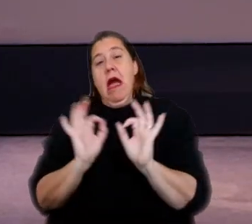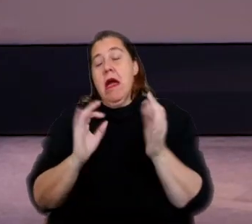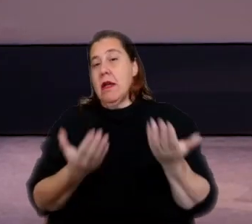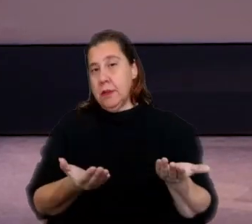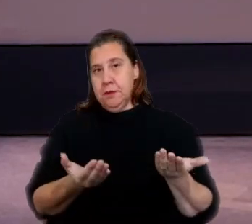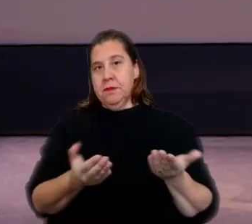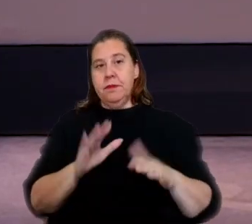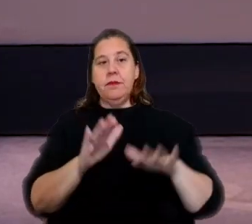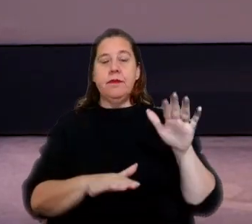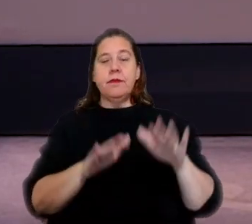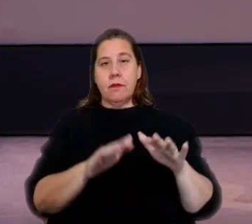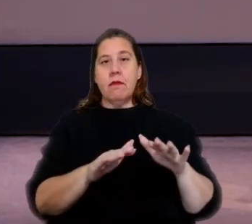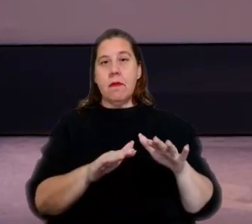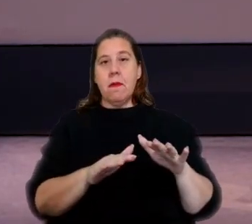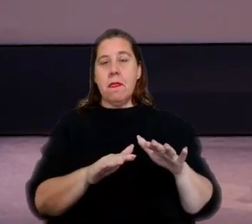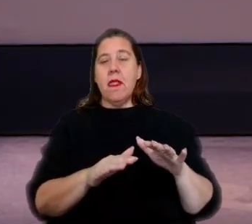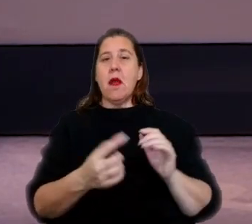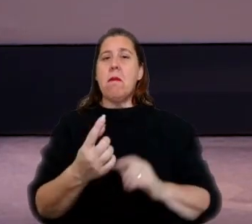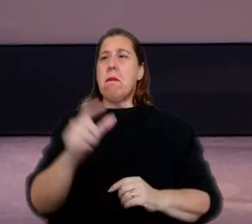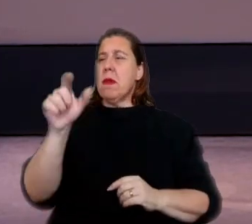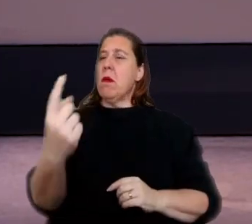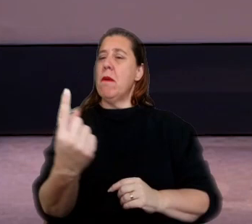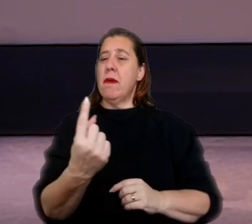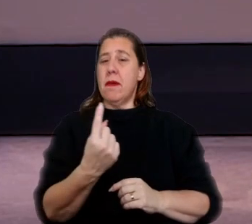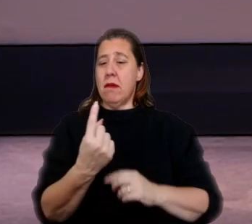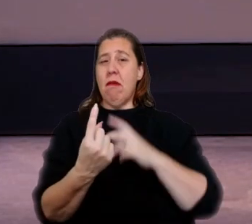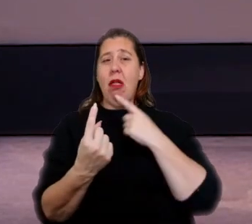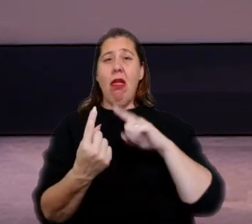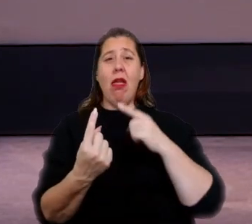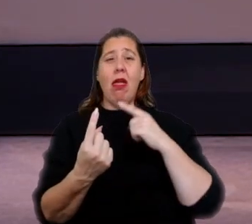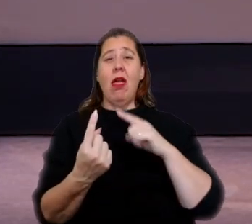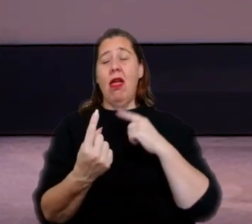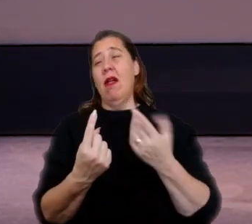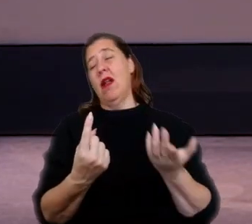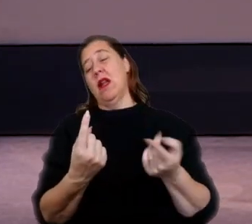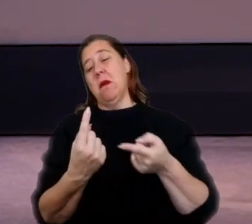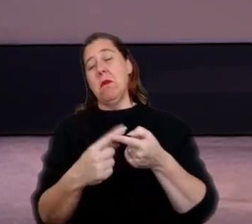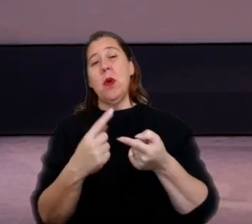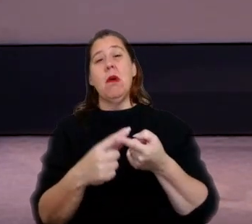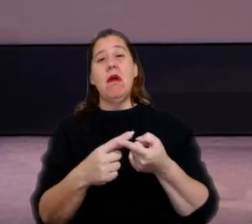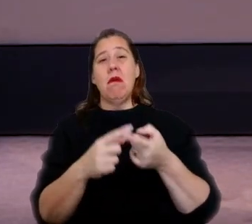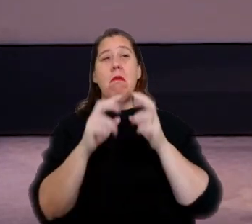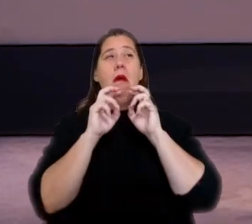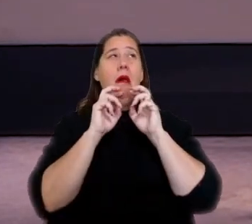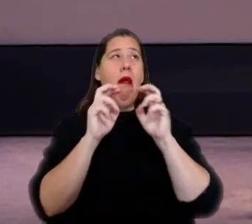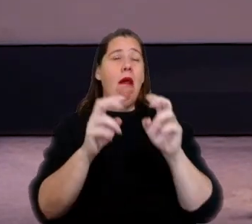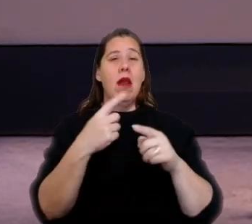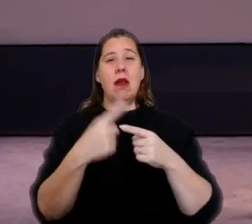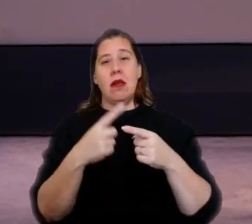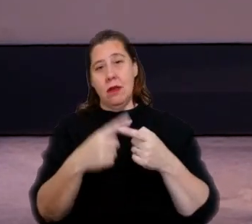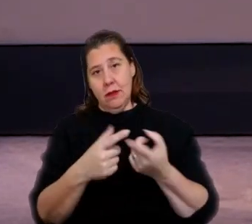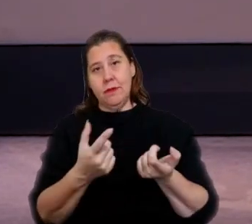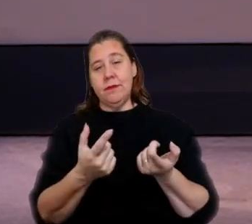fazer, né? Eu às vezes eu recebia paciente com essa queixa, sabe? Ainda mais que é uma época... que os meninos na